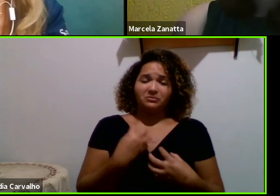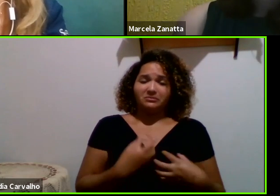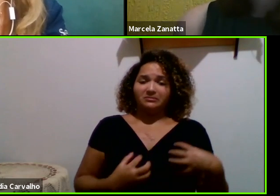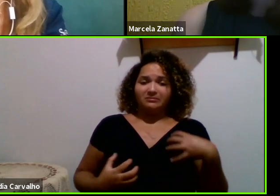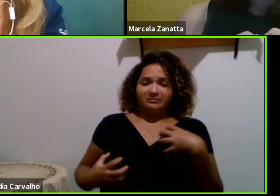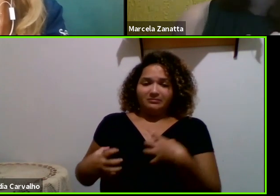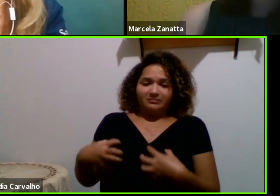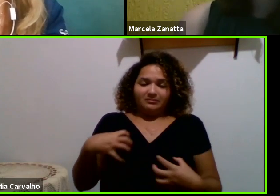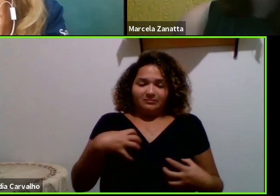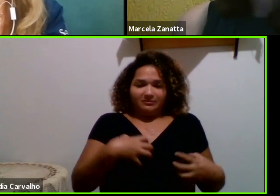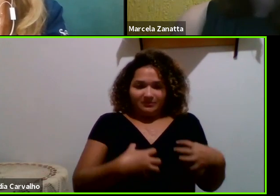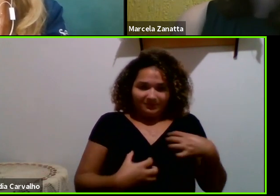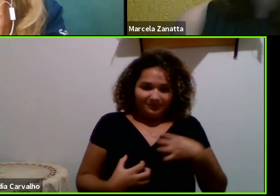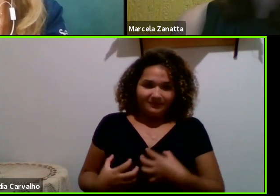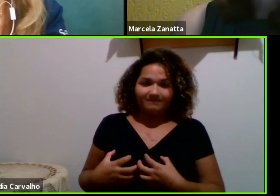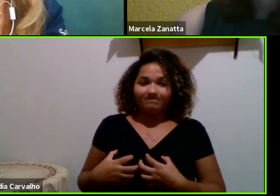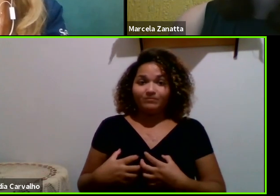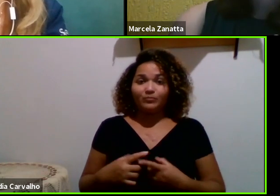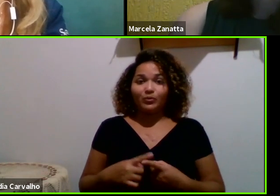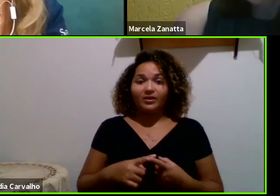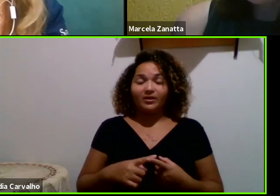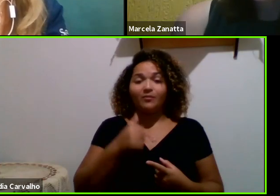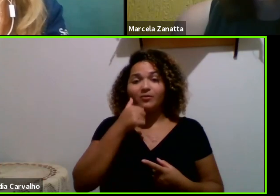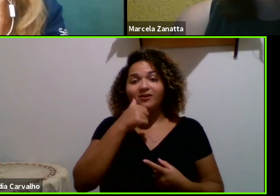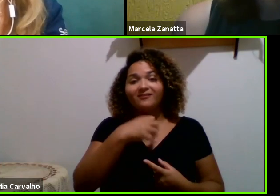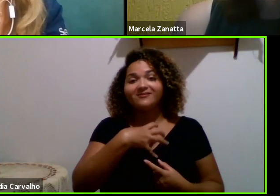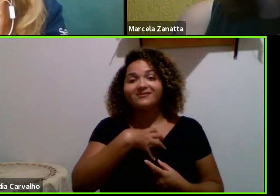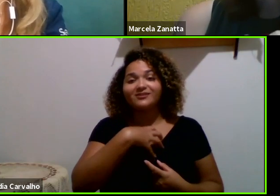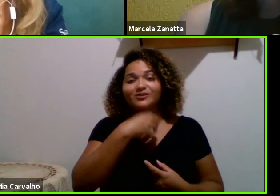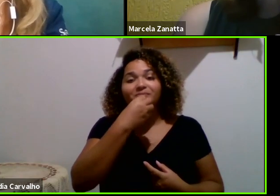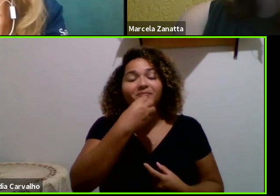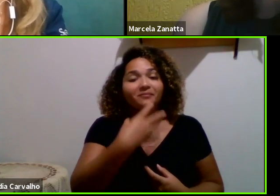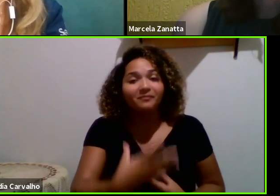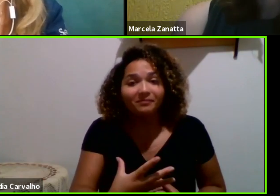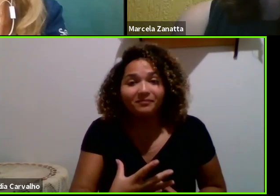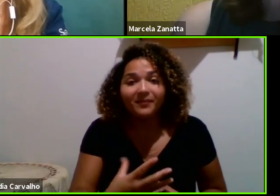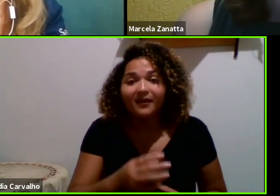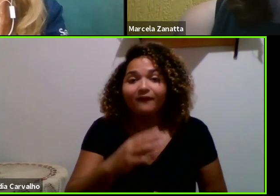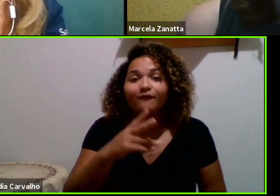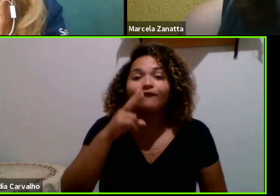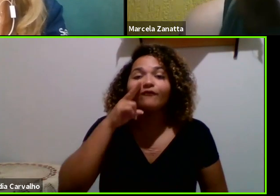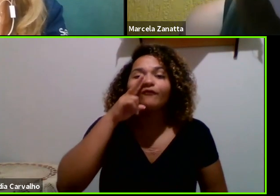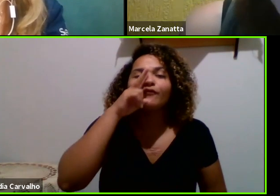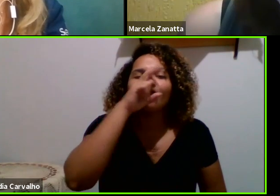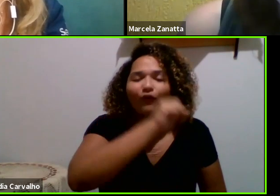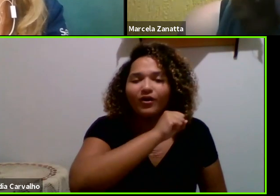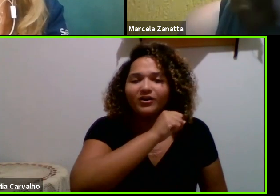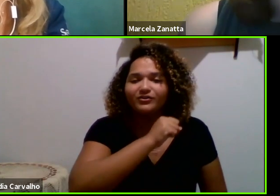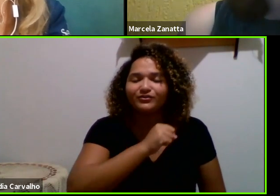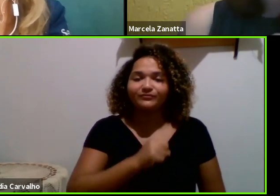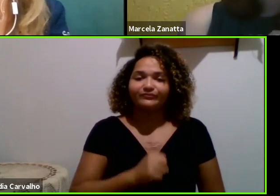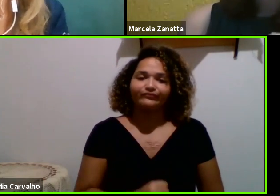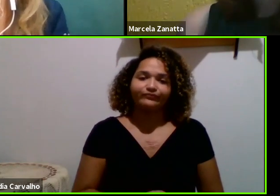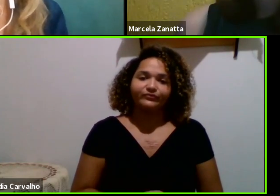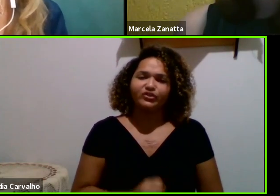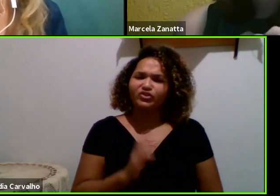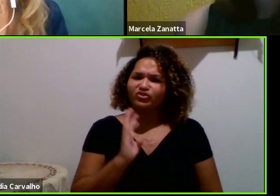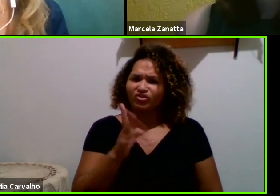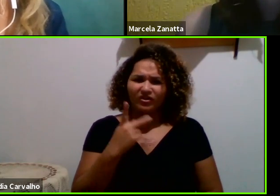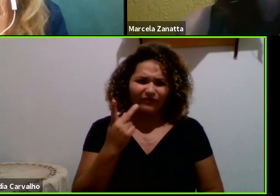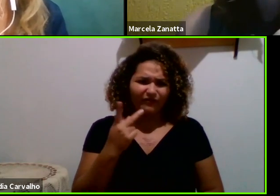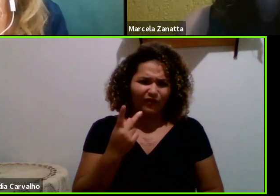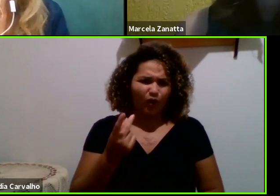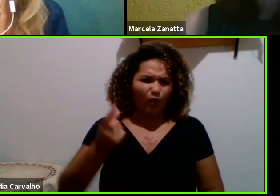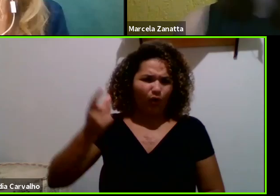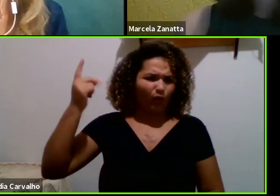mulher se sinta capaz, para que a mulher se sinta forte. Mas a gente sempre falou aqui, né, Carol, já falamos outras vezes, como o parto é um